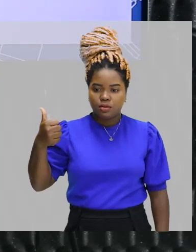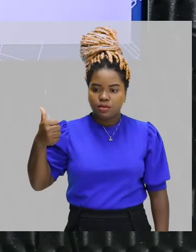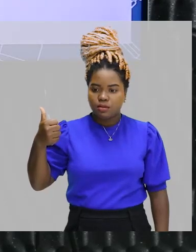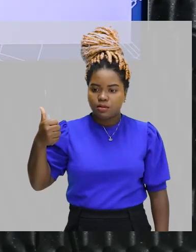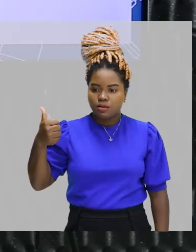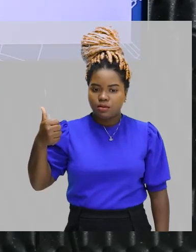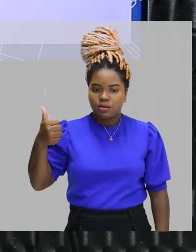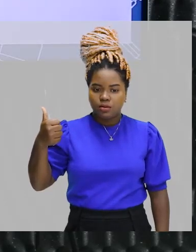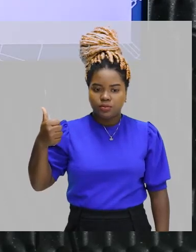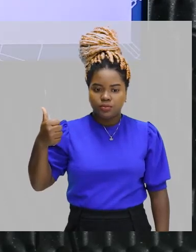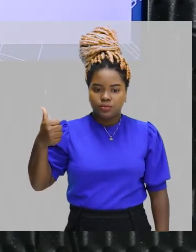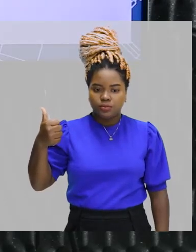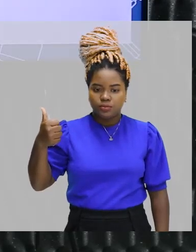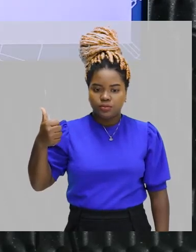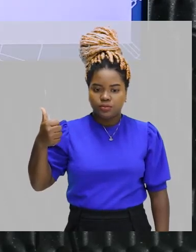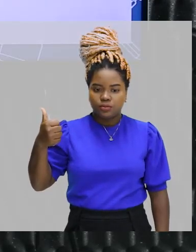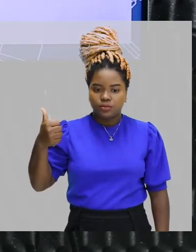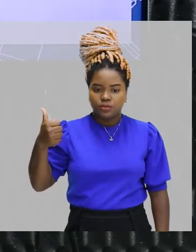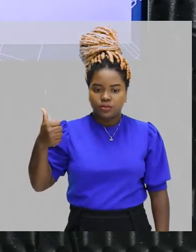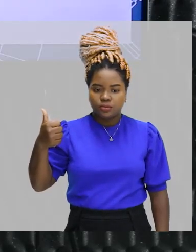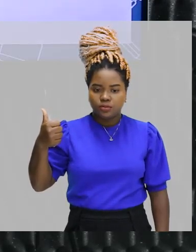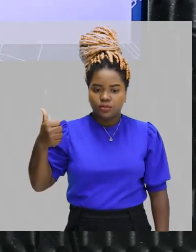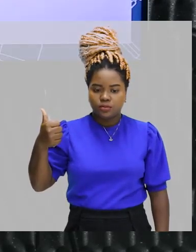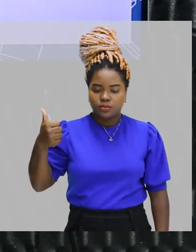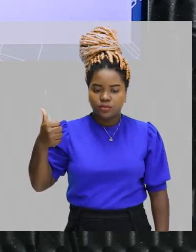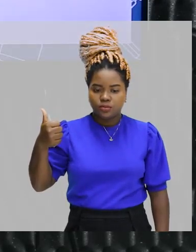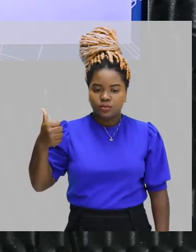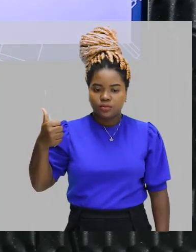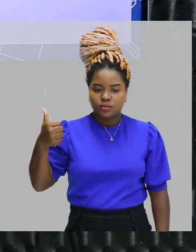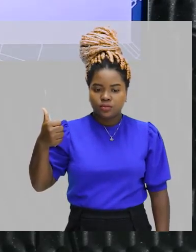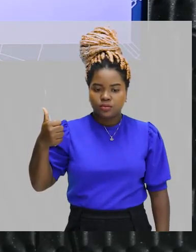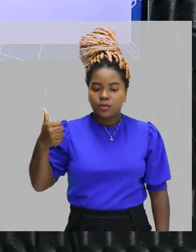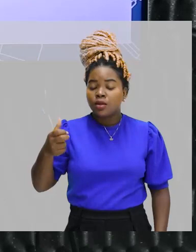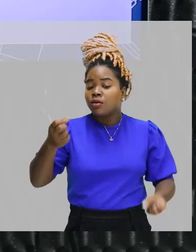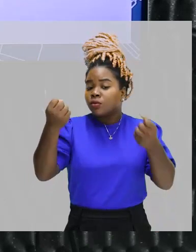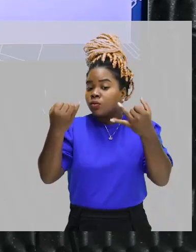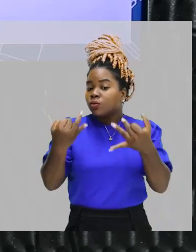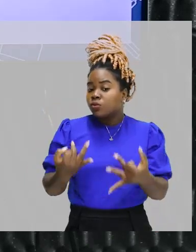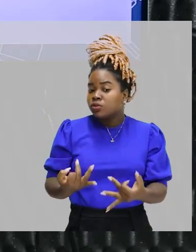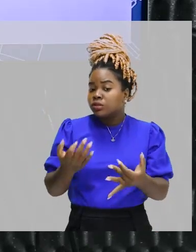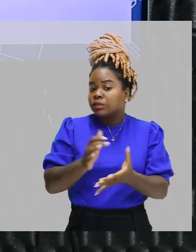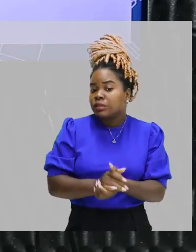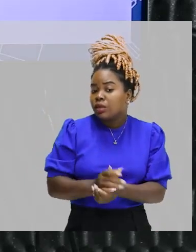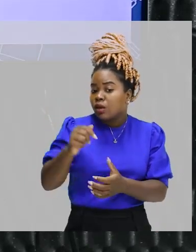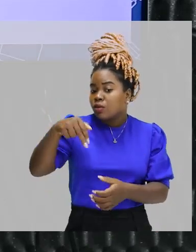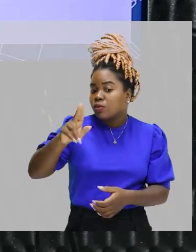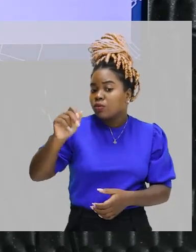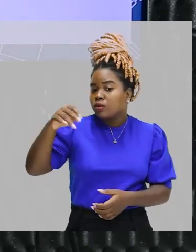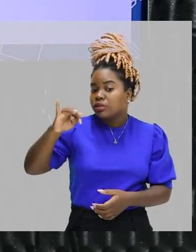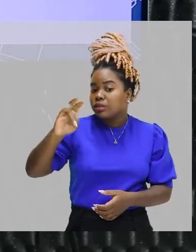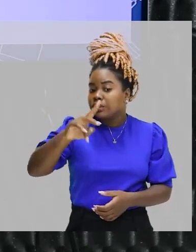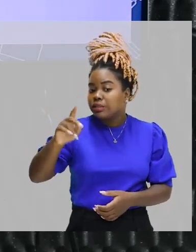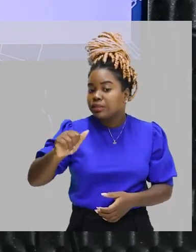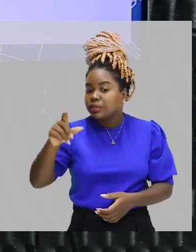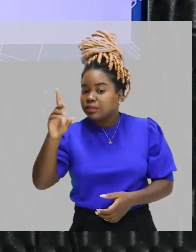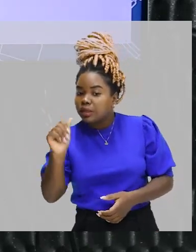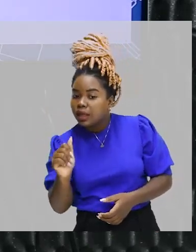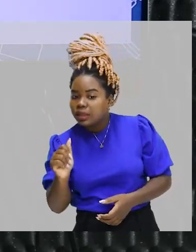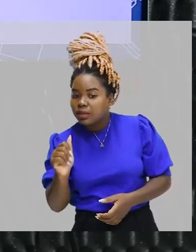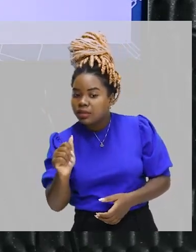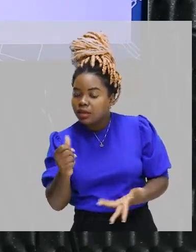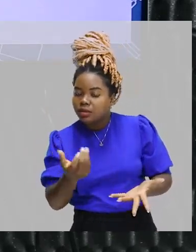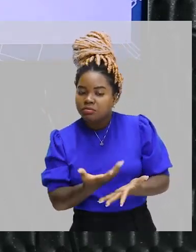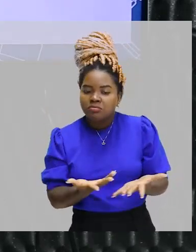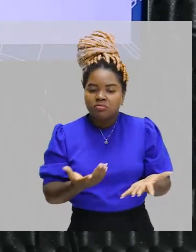forma quantizada, ok? Quando ele fala aqui de forma quantizada, é em forma de pequenos pacotes